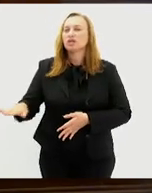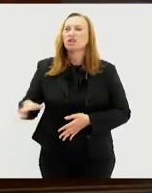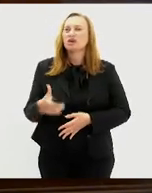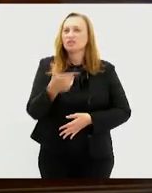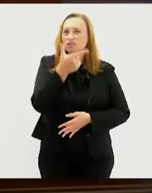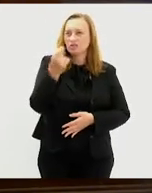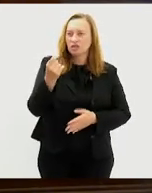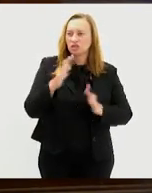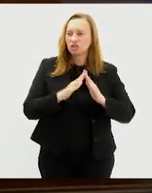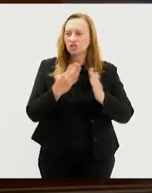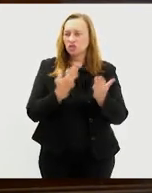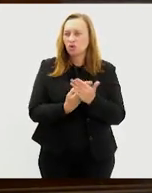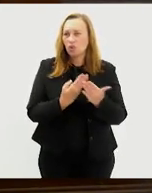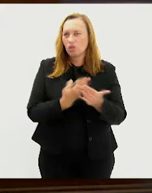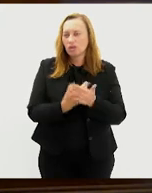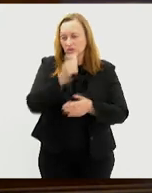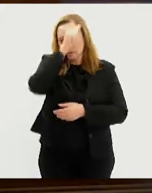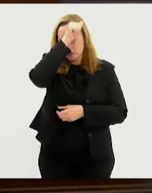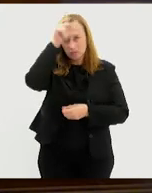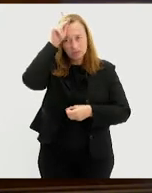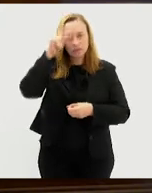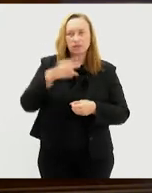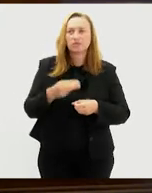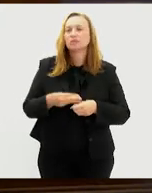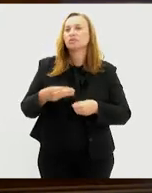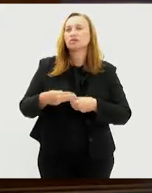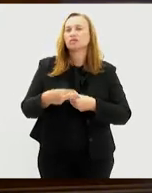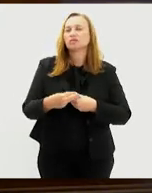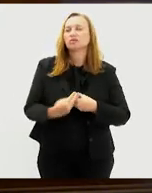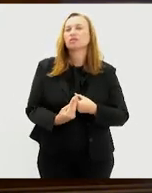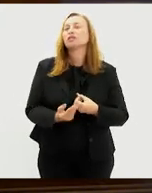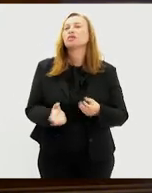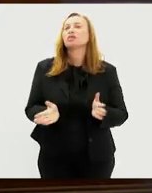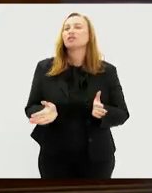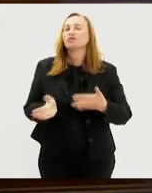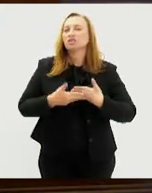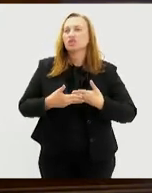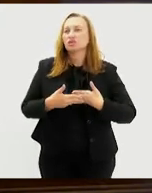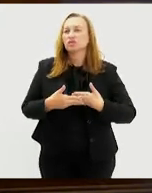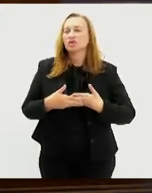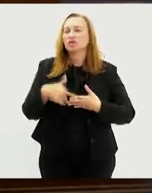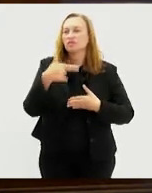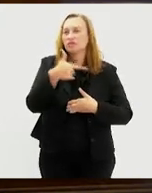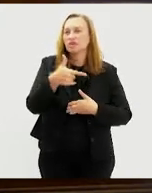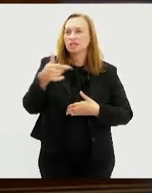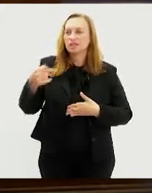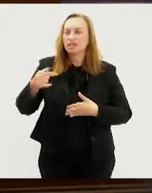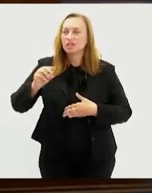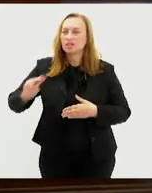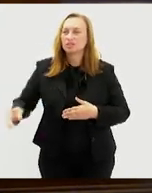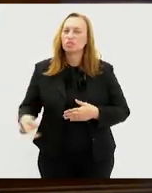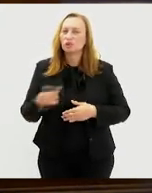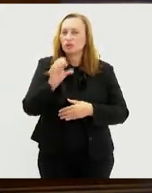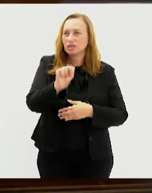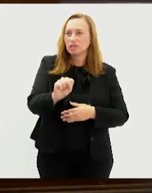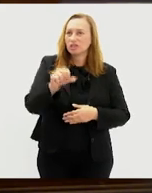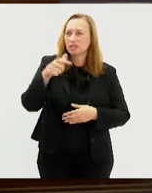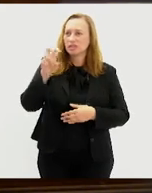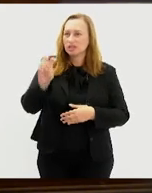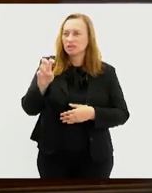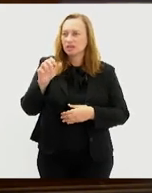que suspenderam as suas atividades com cerca de 7.185 alunos sem